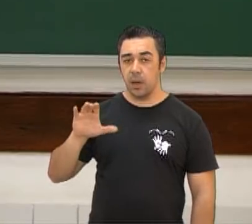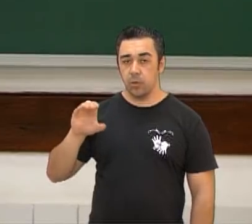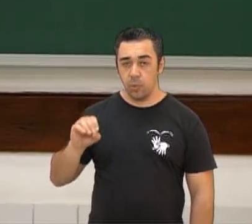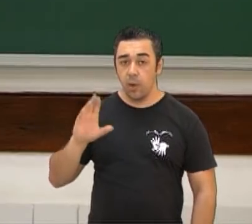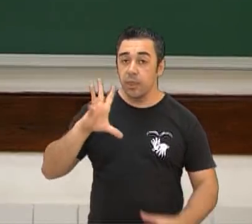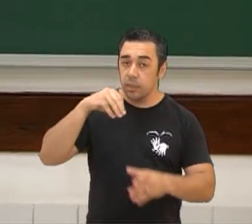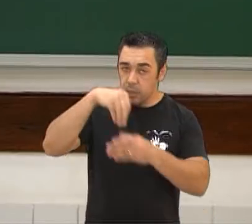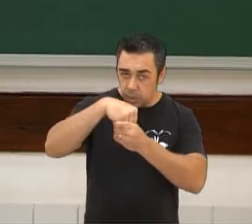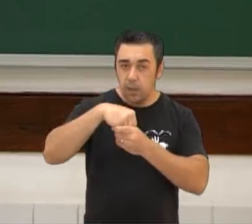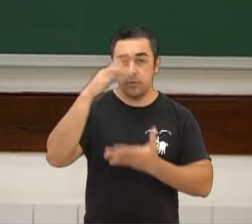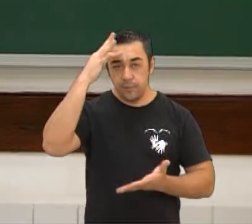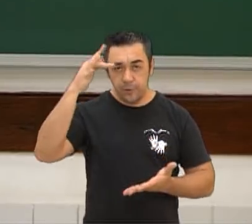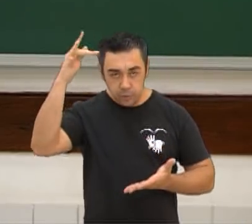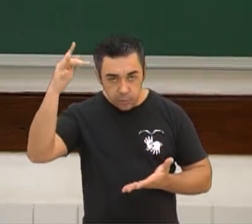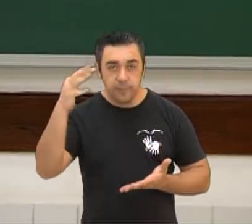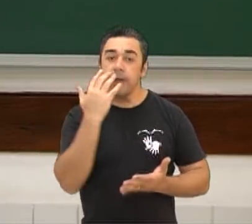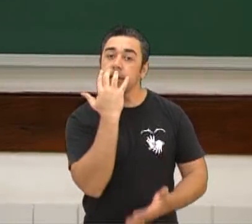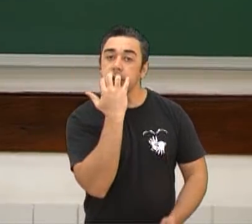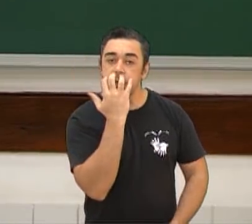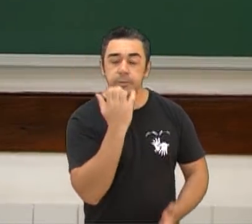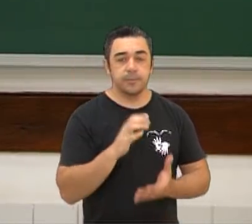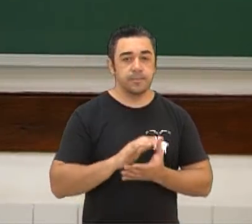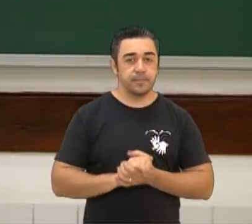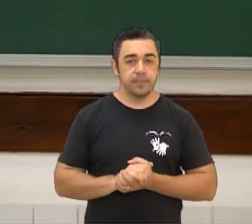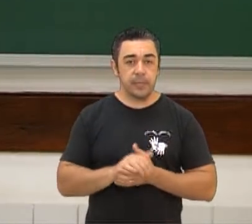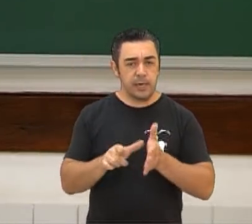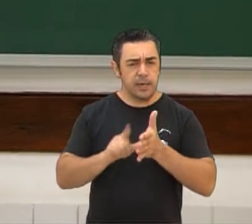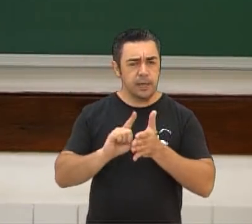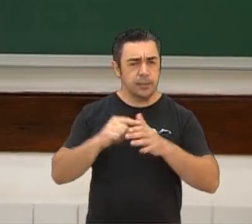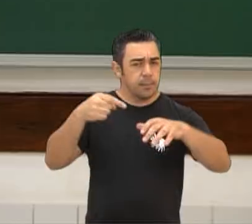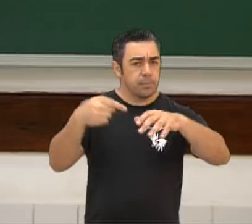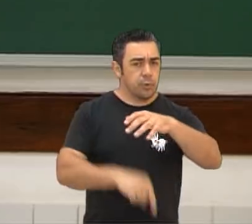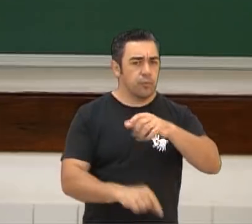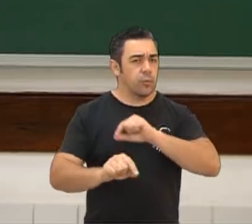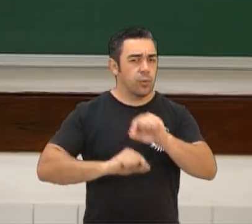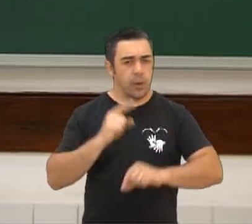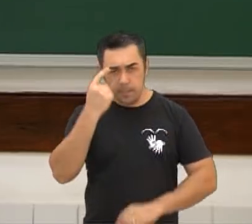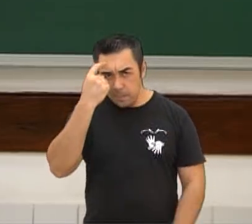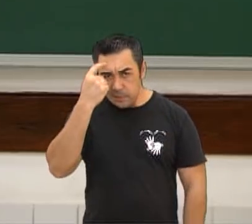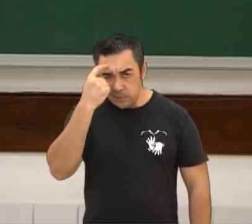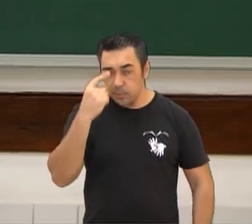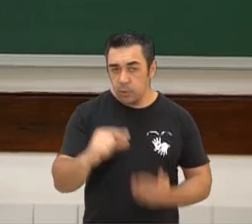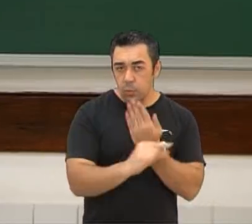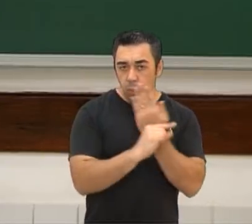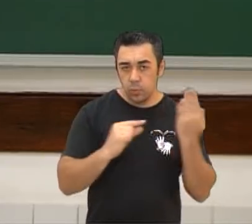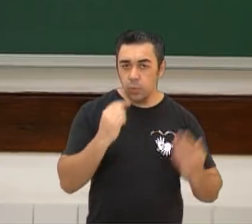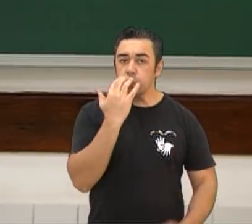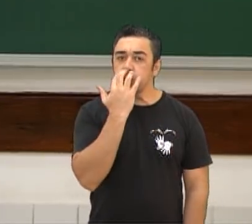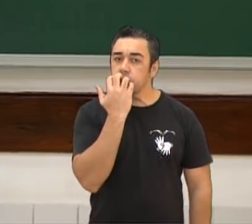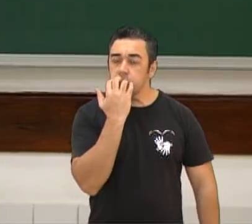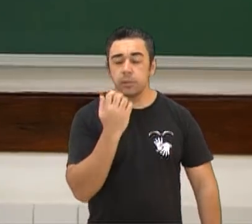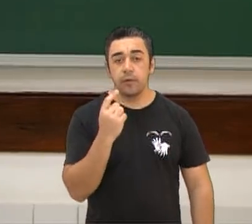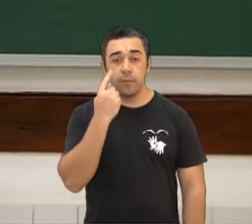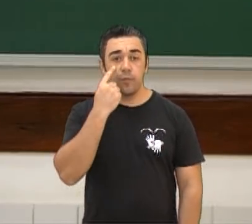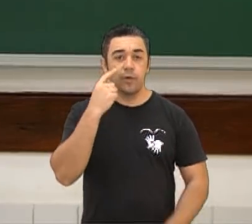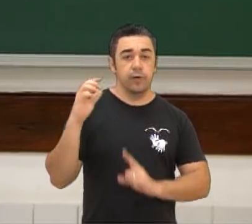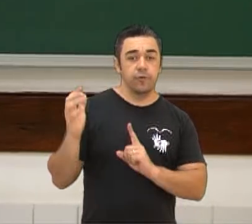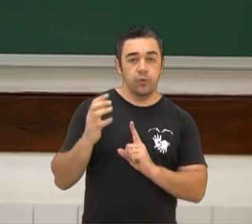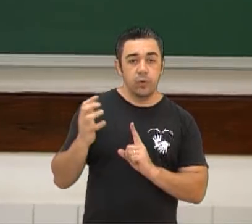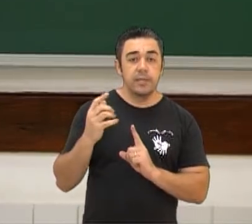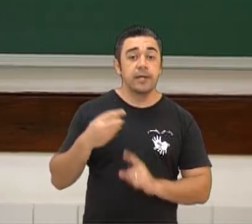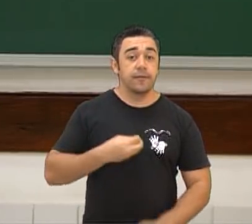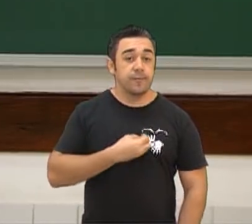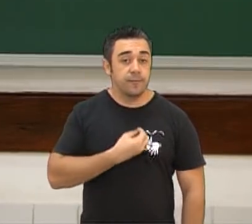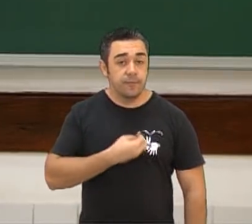do Nietzsche aí, tá? Antes da gente se aprofundar no pensamento do Nietzsche, vamos falar um pouquinho de uma grande influência na vida do